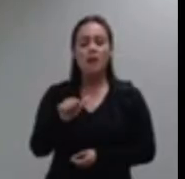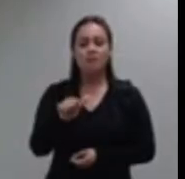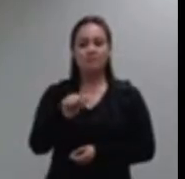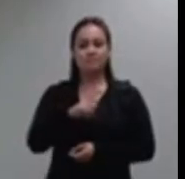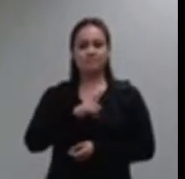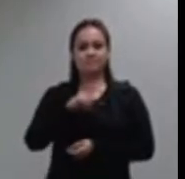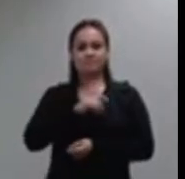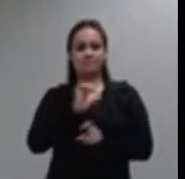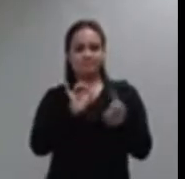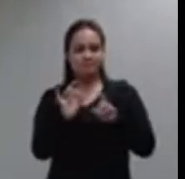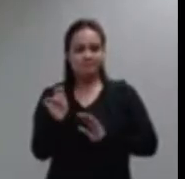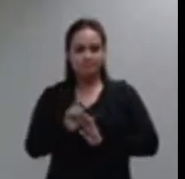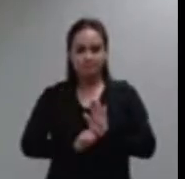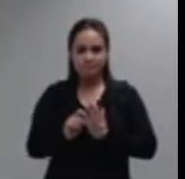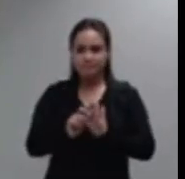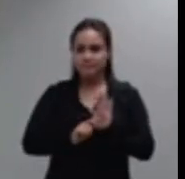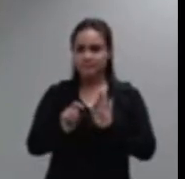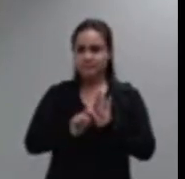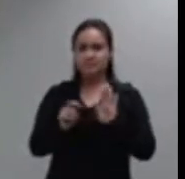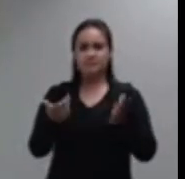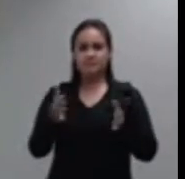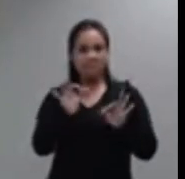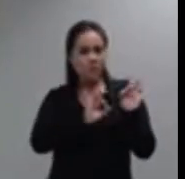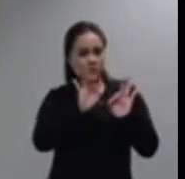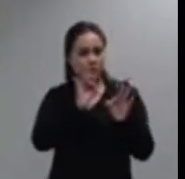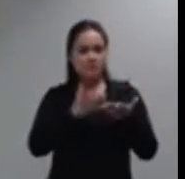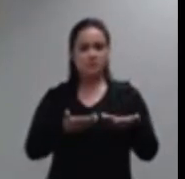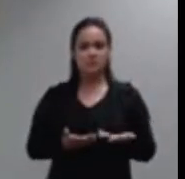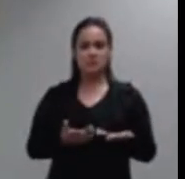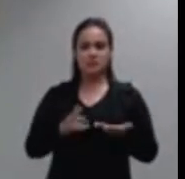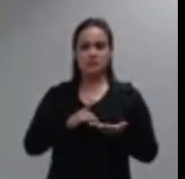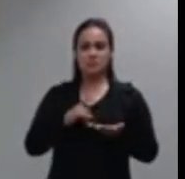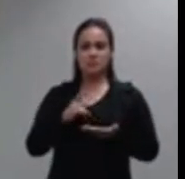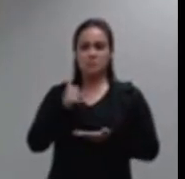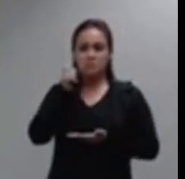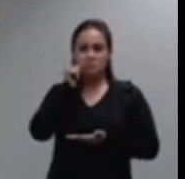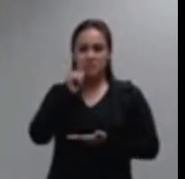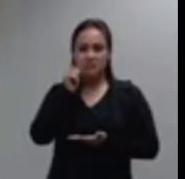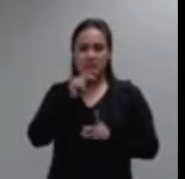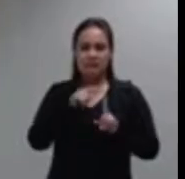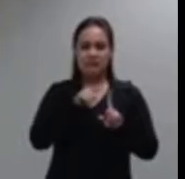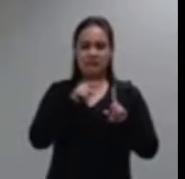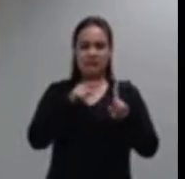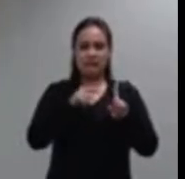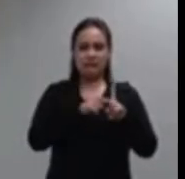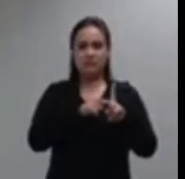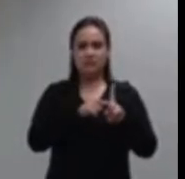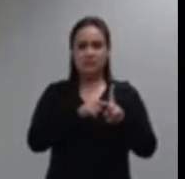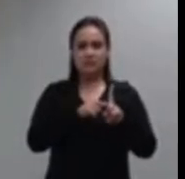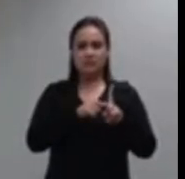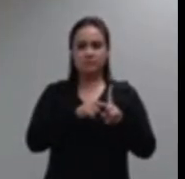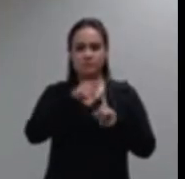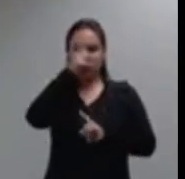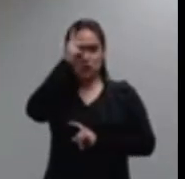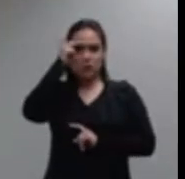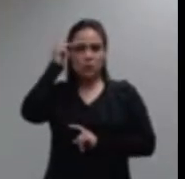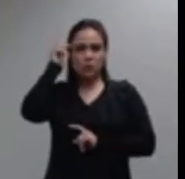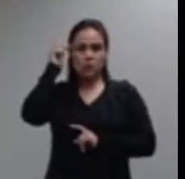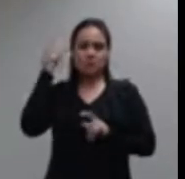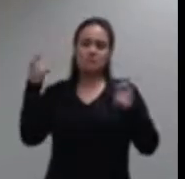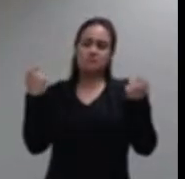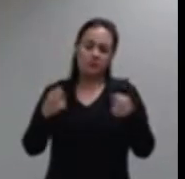organizados, encontrando mulheres grávidas, estudantes, pessoas muito necessitadas para